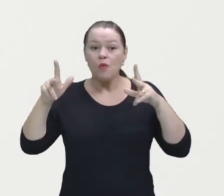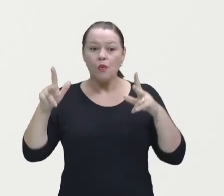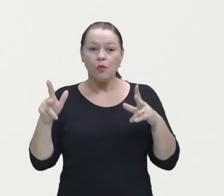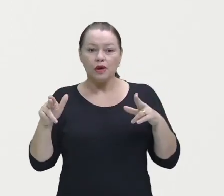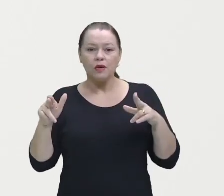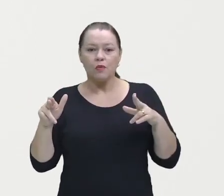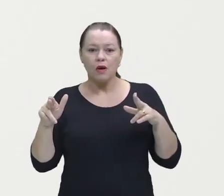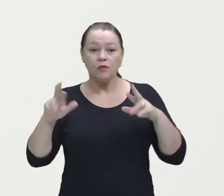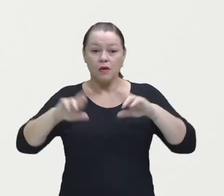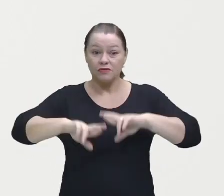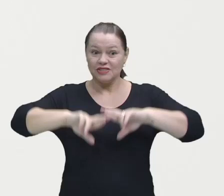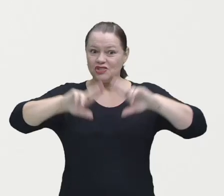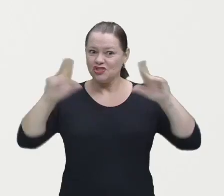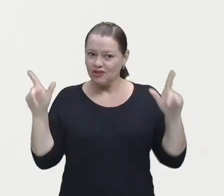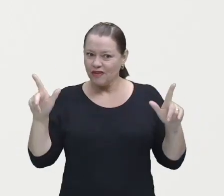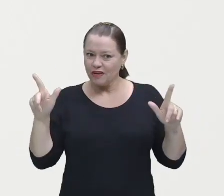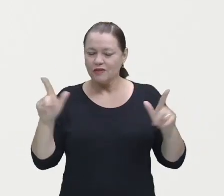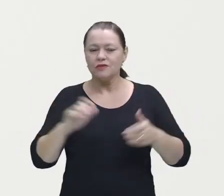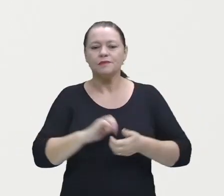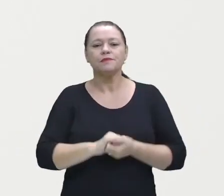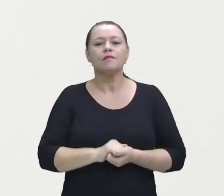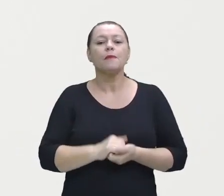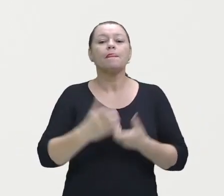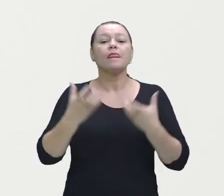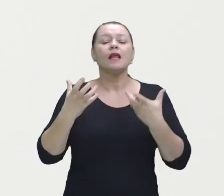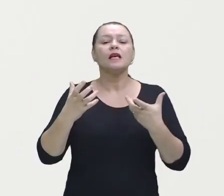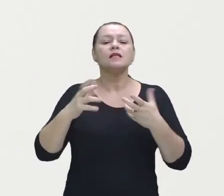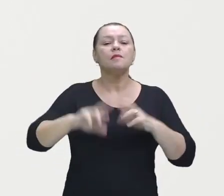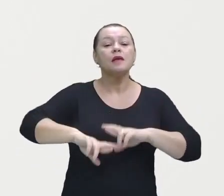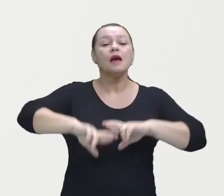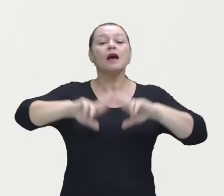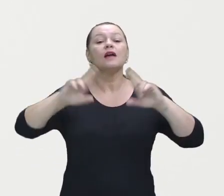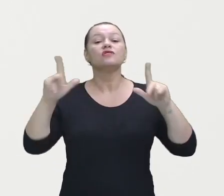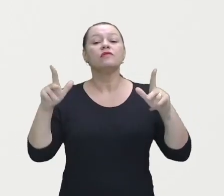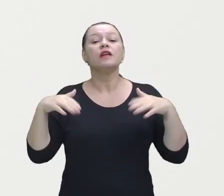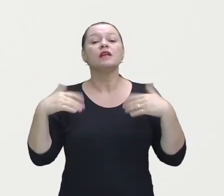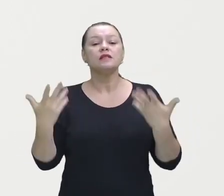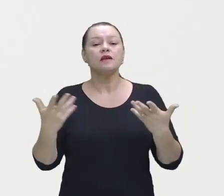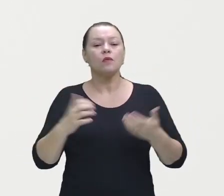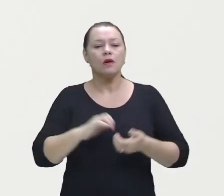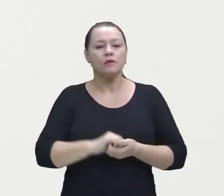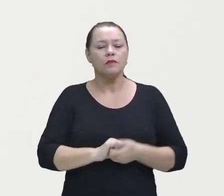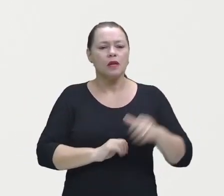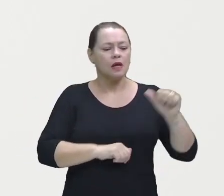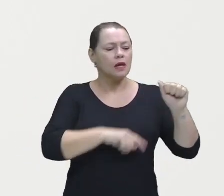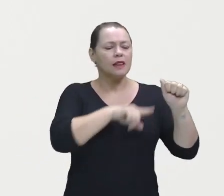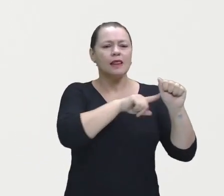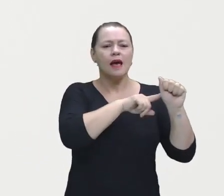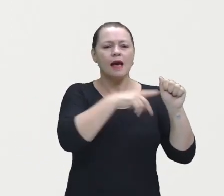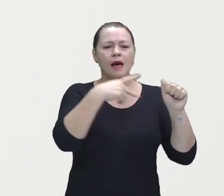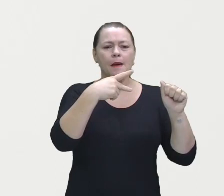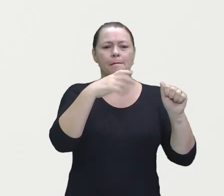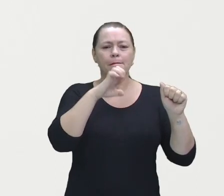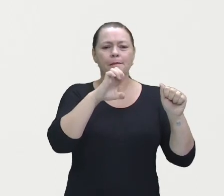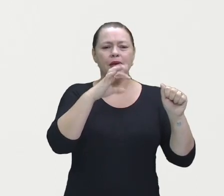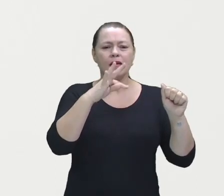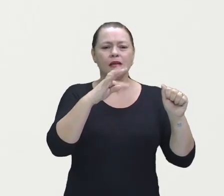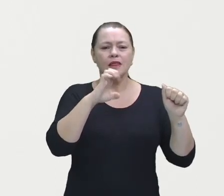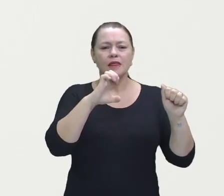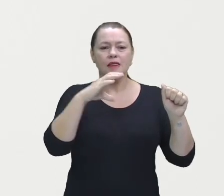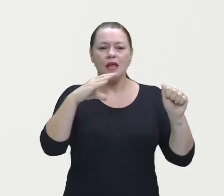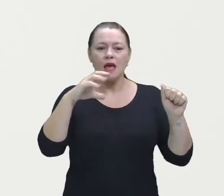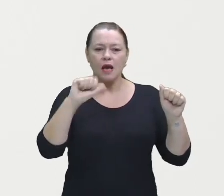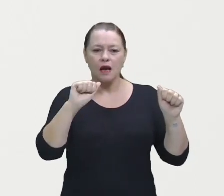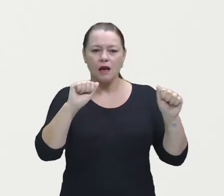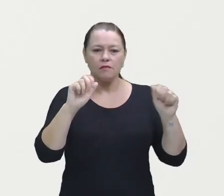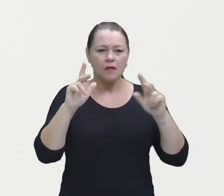temos lá uma boneca e ele quer saber a diferença final. Na letra A, nós temos peteca.